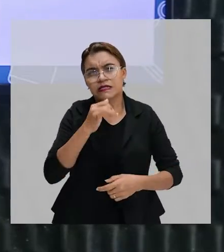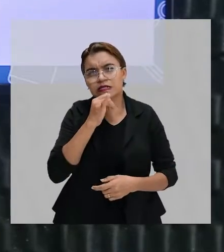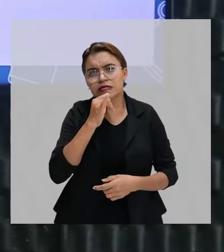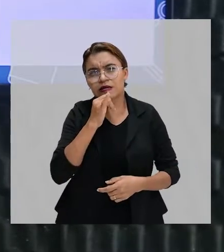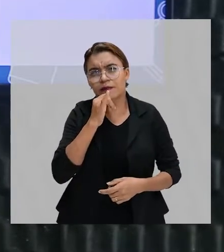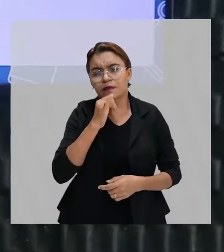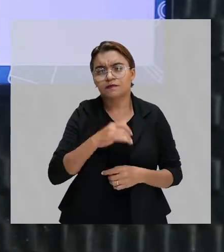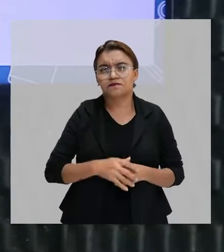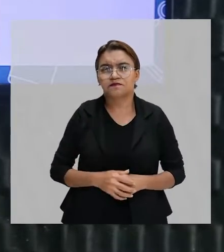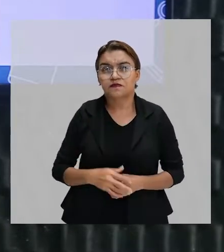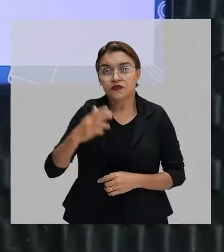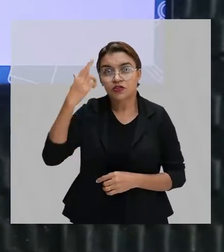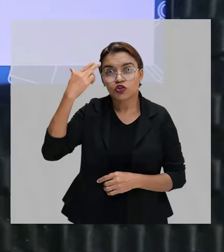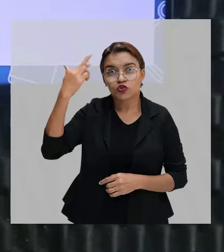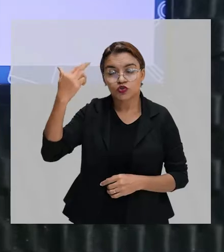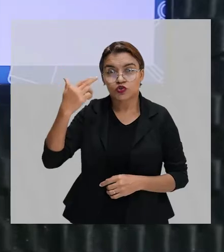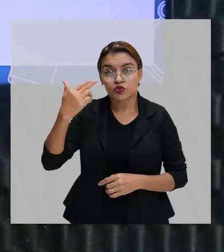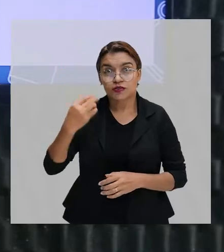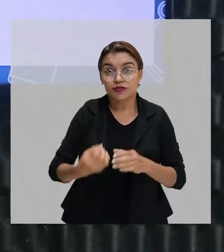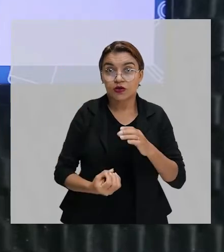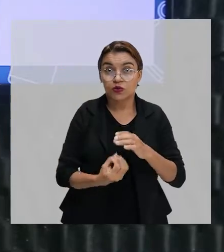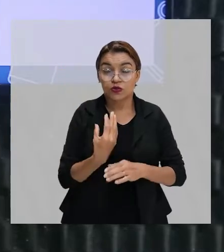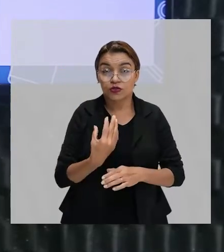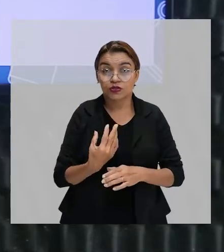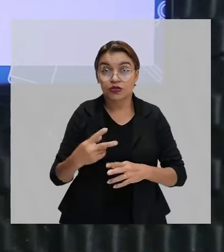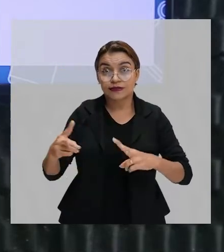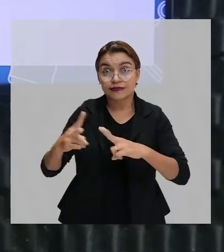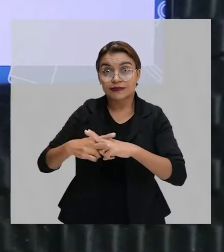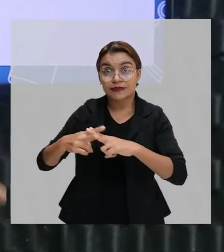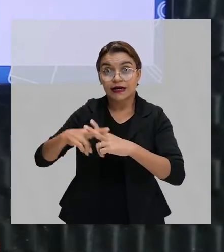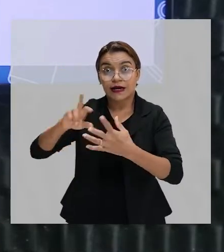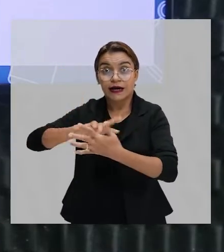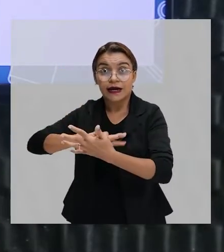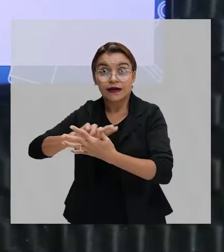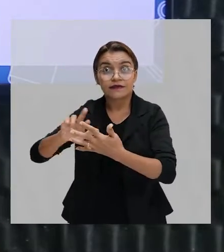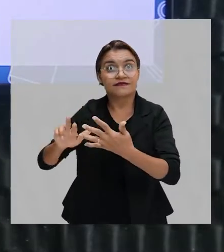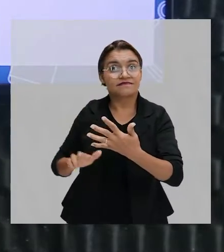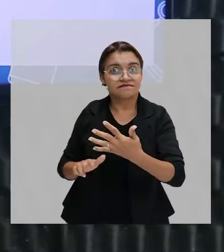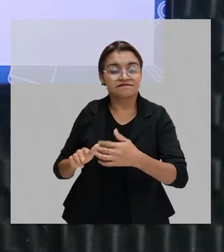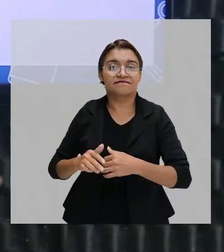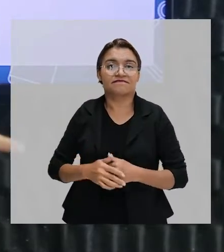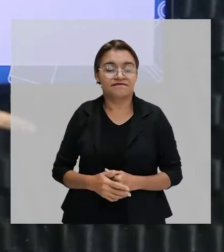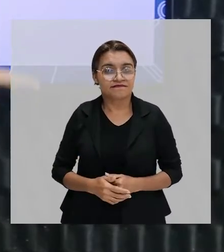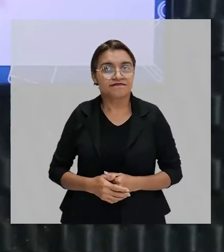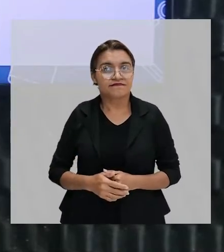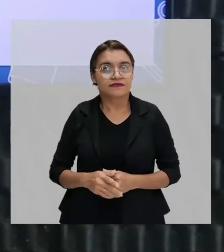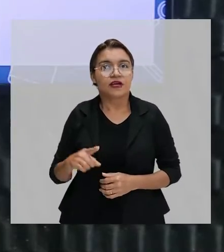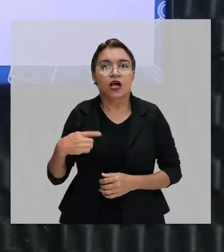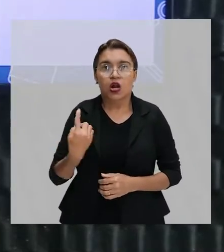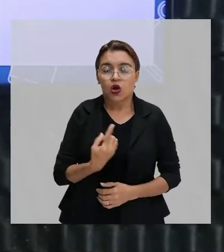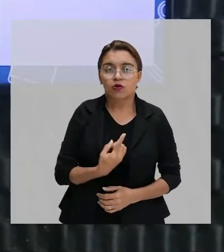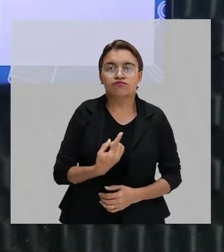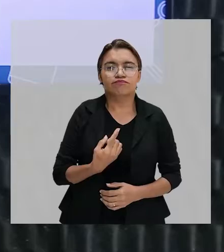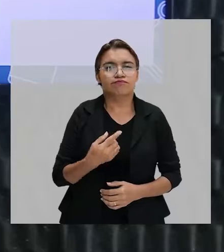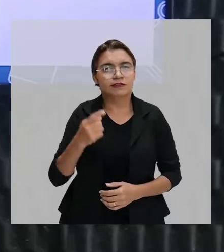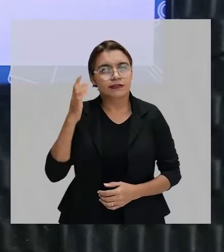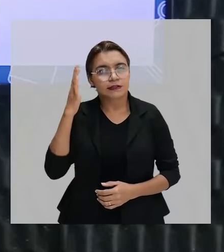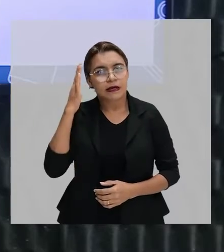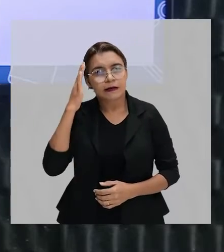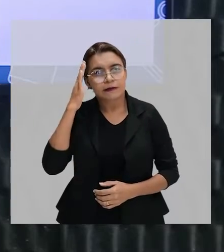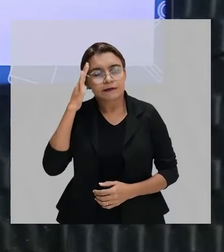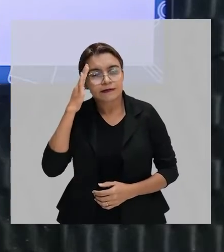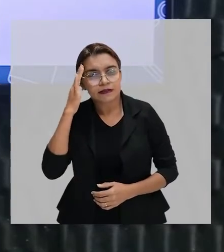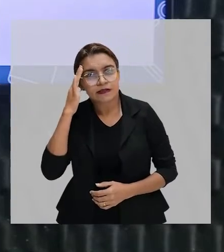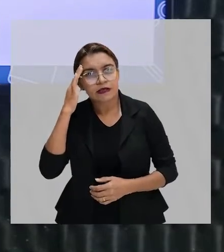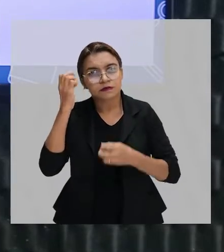da da origem da arte marcial por isso eu fiz questão de trazer essa origem que é para eu fazer essa ligação aqui